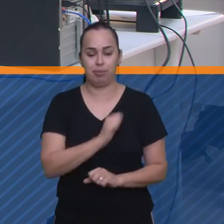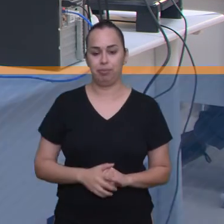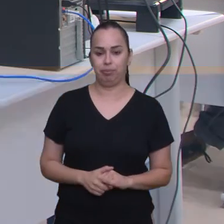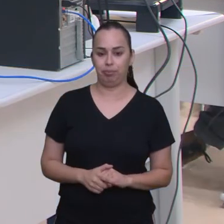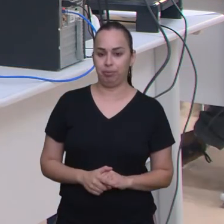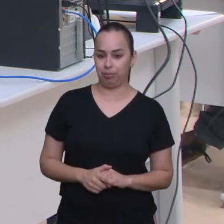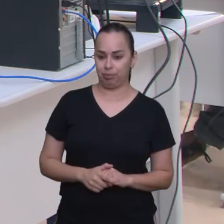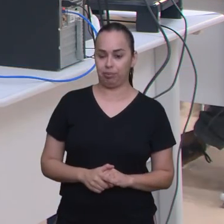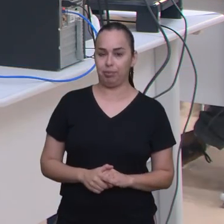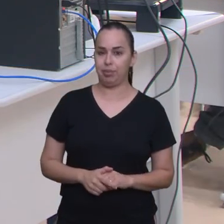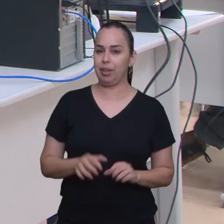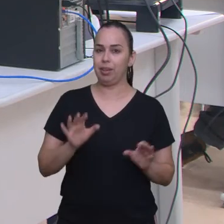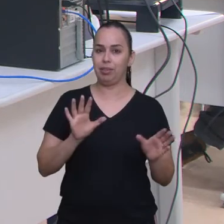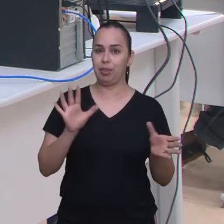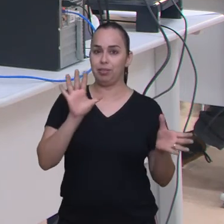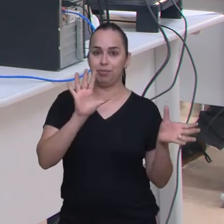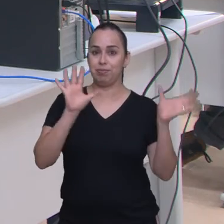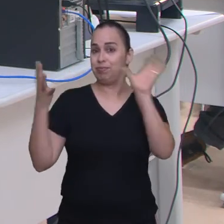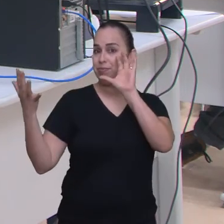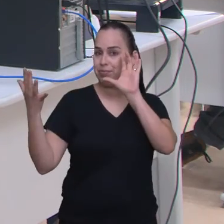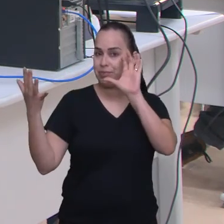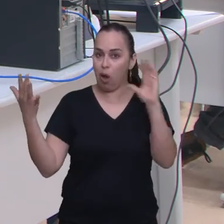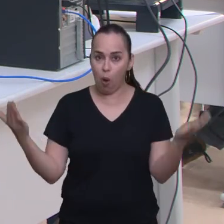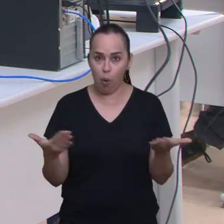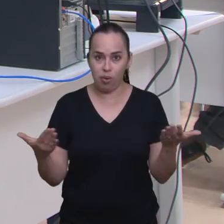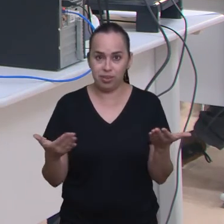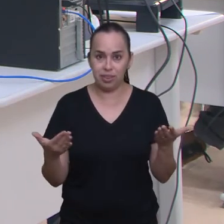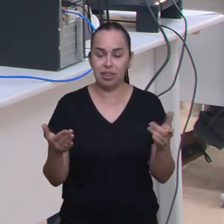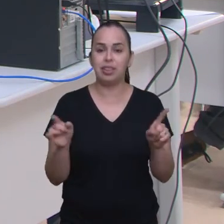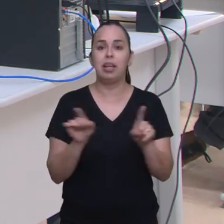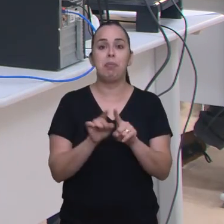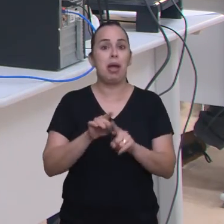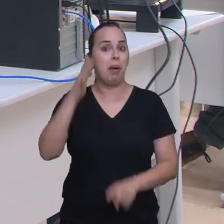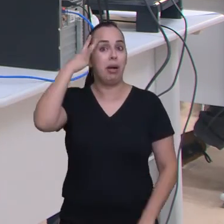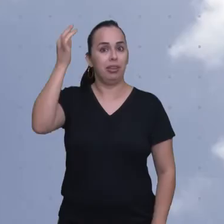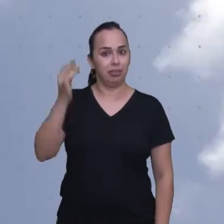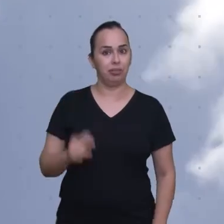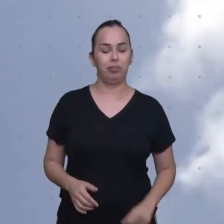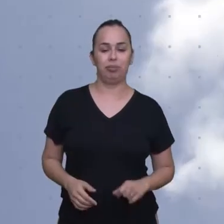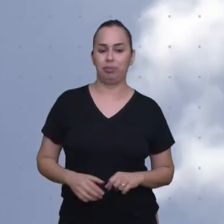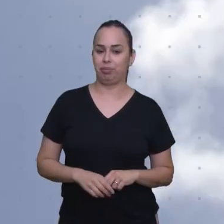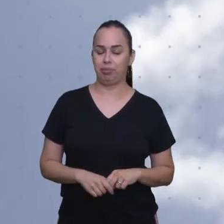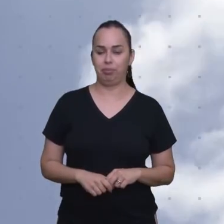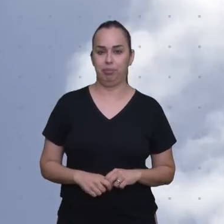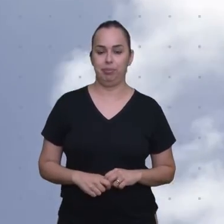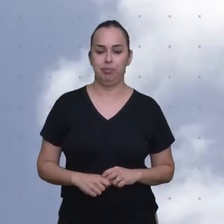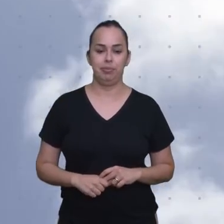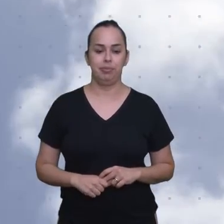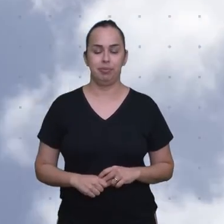São José. E vamos ver como fica o tempo na tarde desta terça e também amanhã?